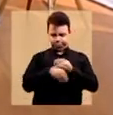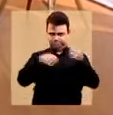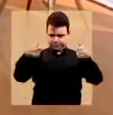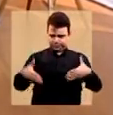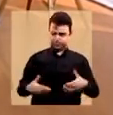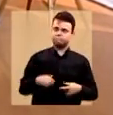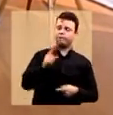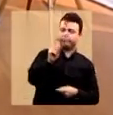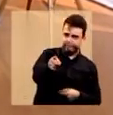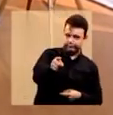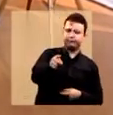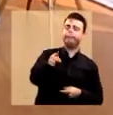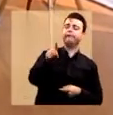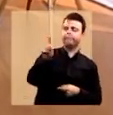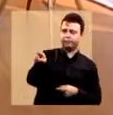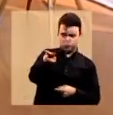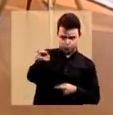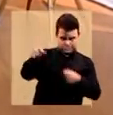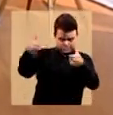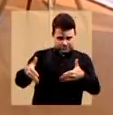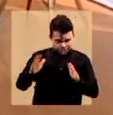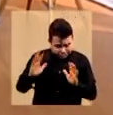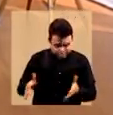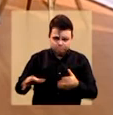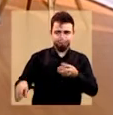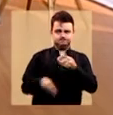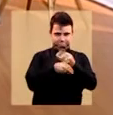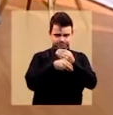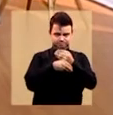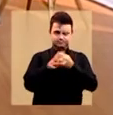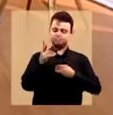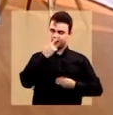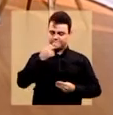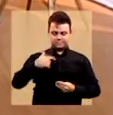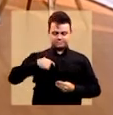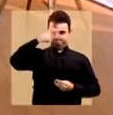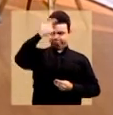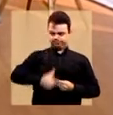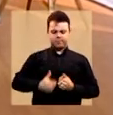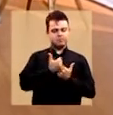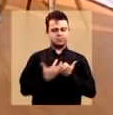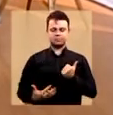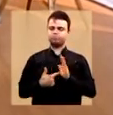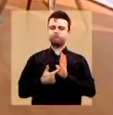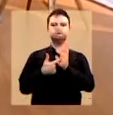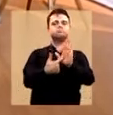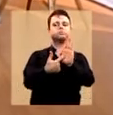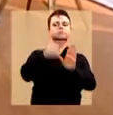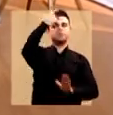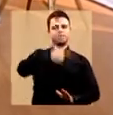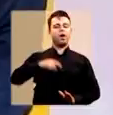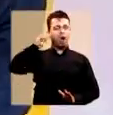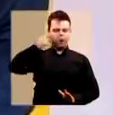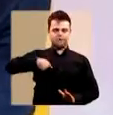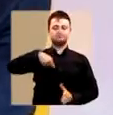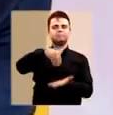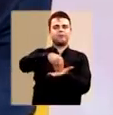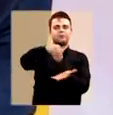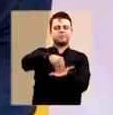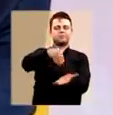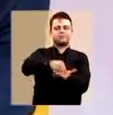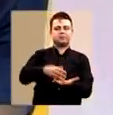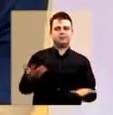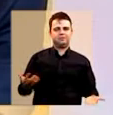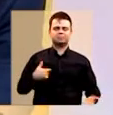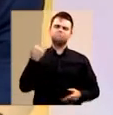duas falas do Vinícius e da Cecília, primeiro sobre a questão da ausência de representatividade da população